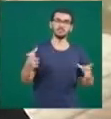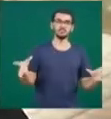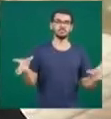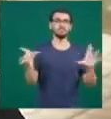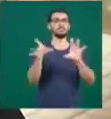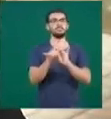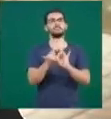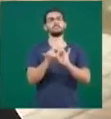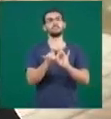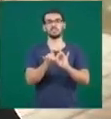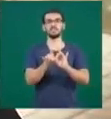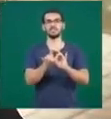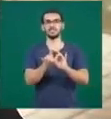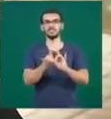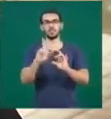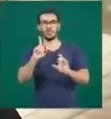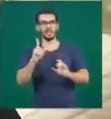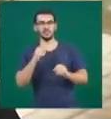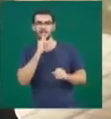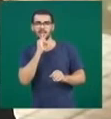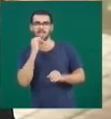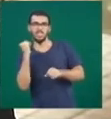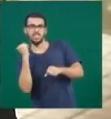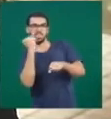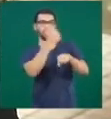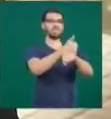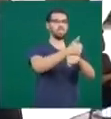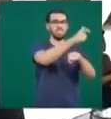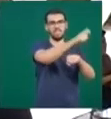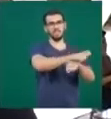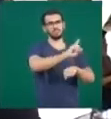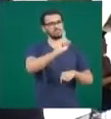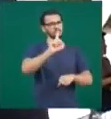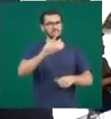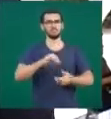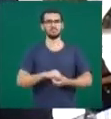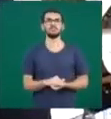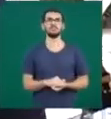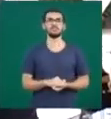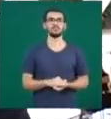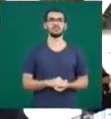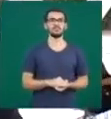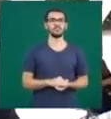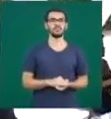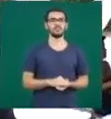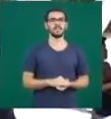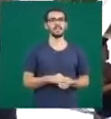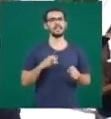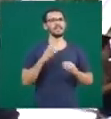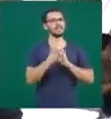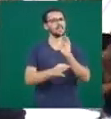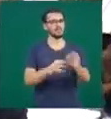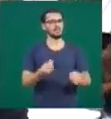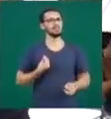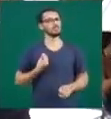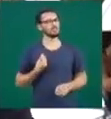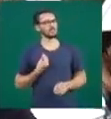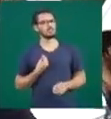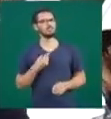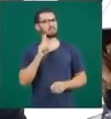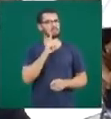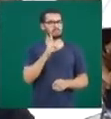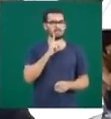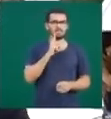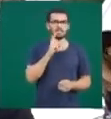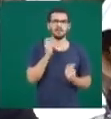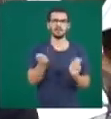nova tecnologia e não sendo simplesmente substituídos por ela, entendeu? A tecnologia faz parte da vida de muitas pessoas. Isso com certeza torna